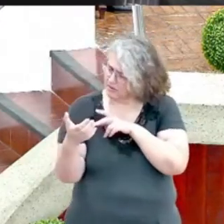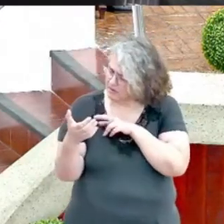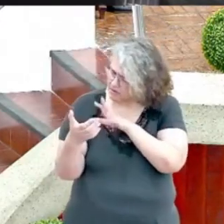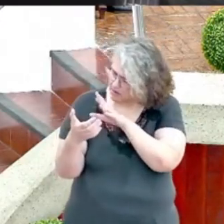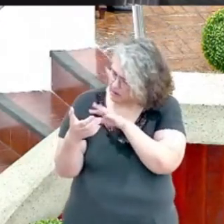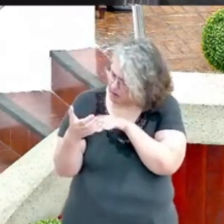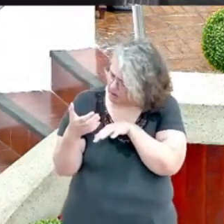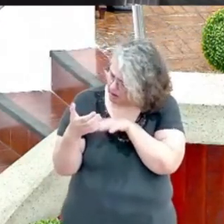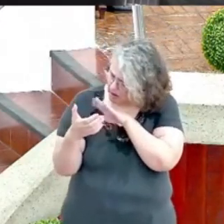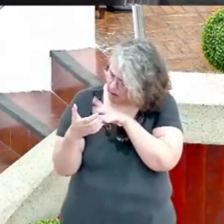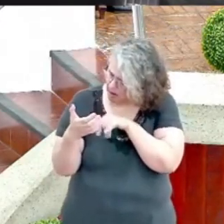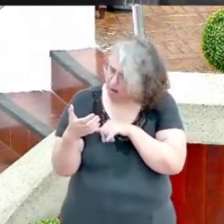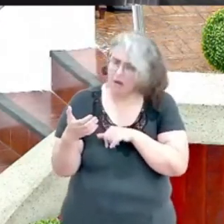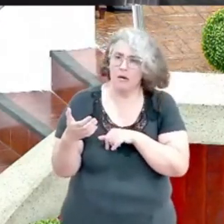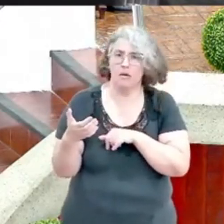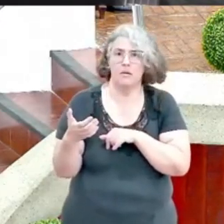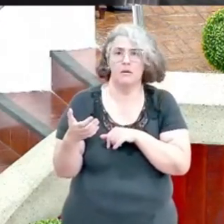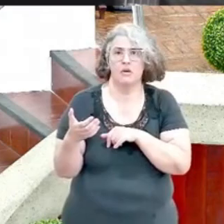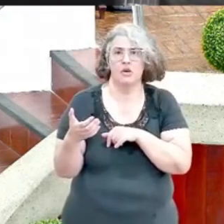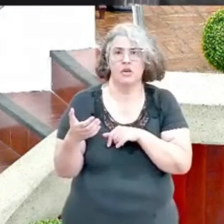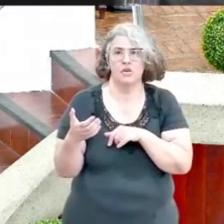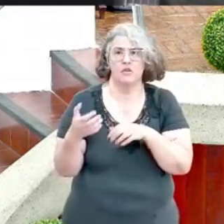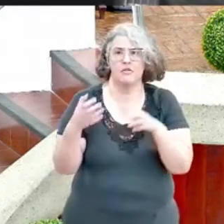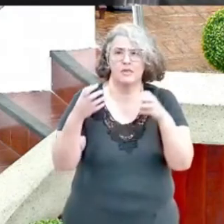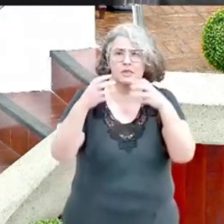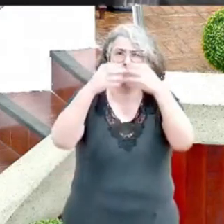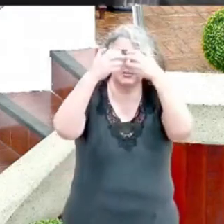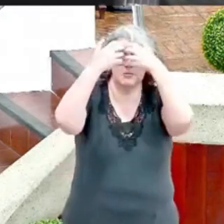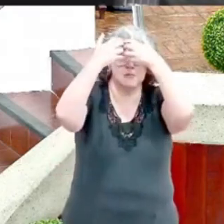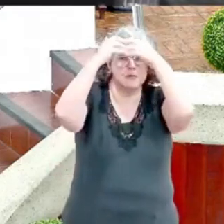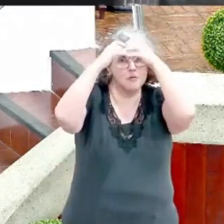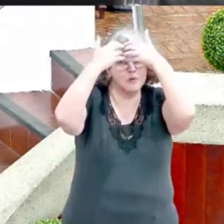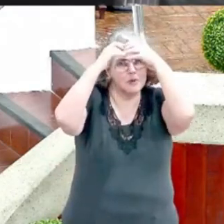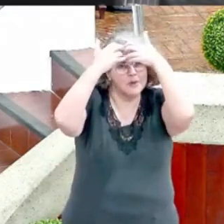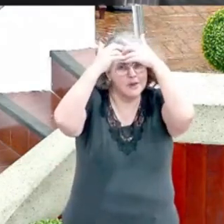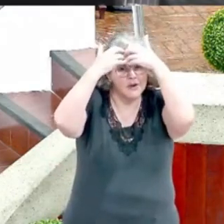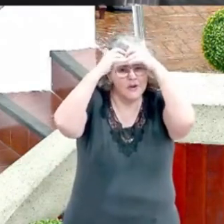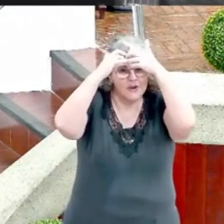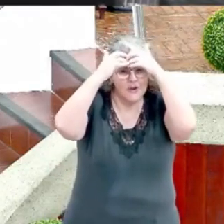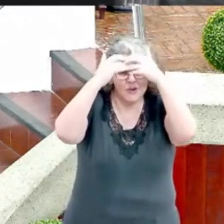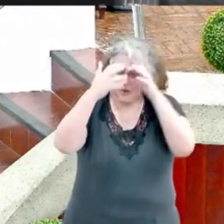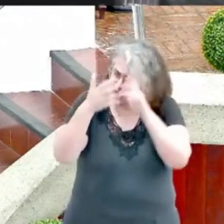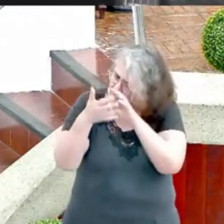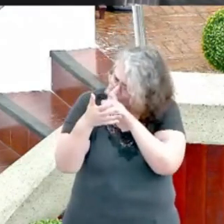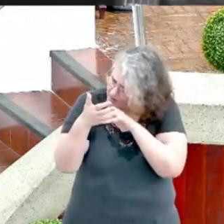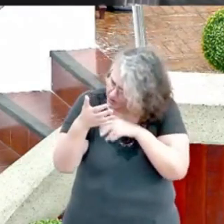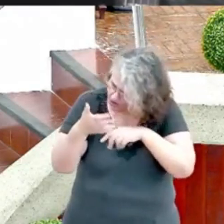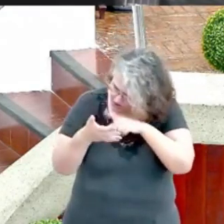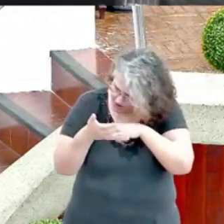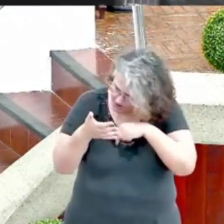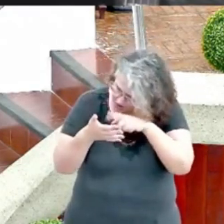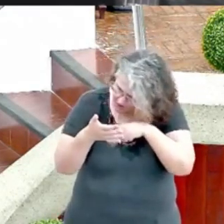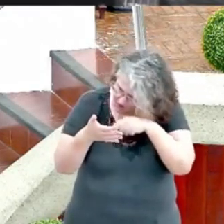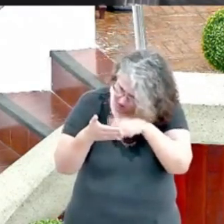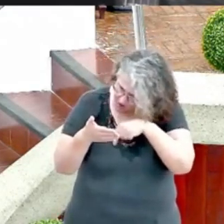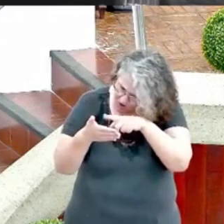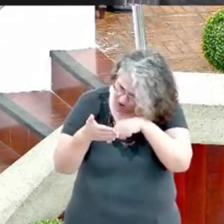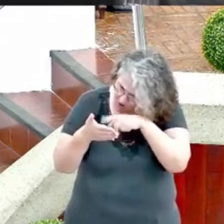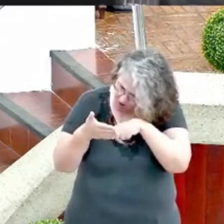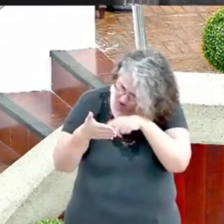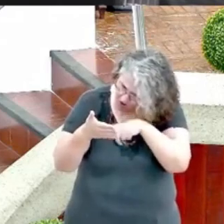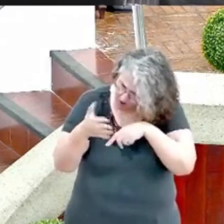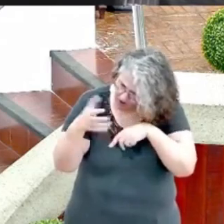agora corrompendo e corroendo o seu cérebro, vendo stories ou rolando o feed de uma rede social